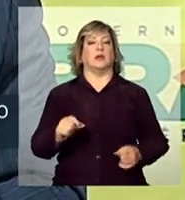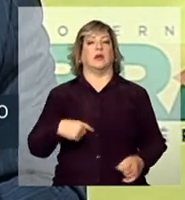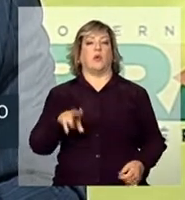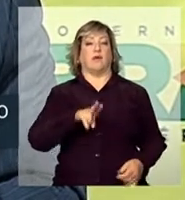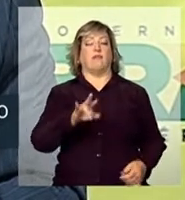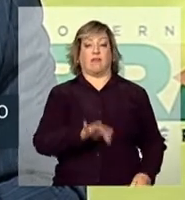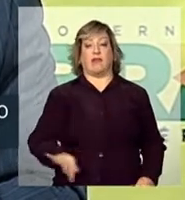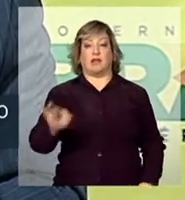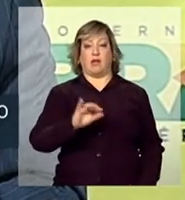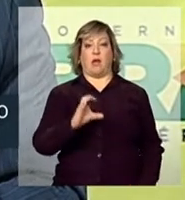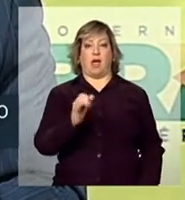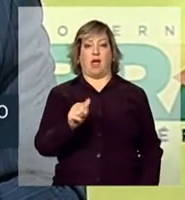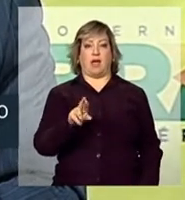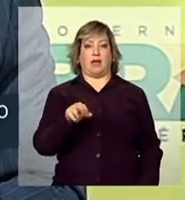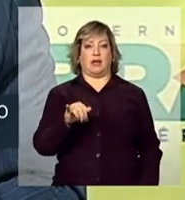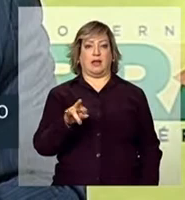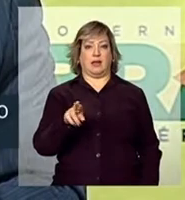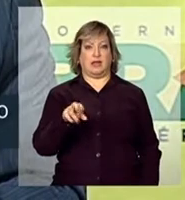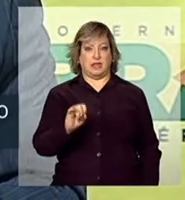do Cariri